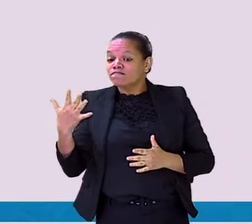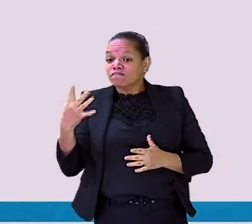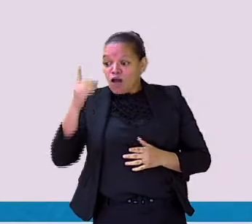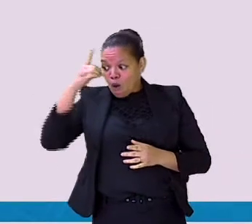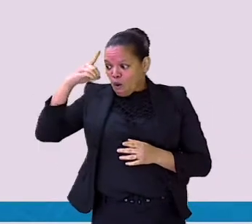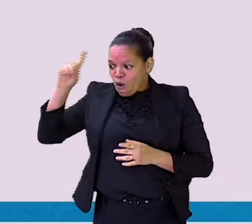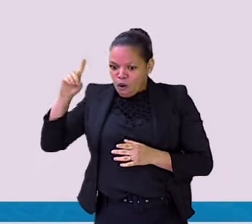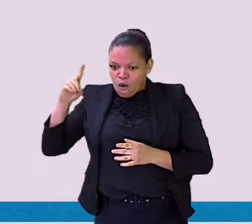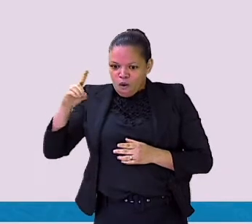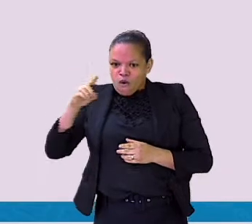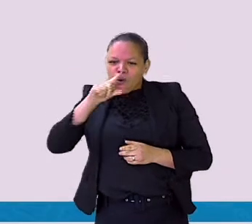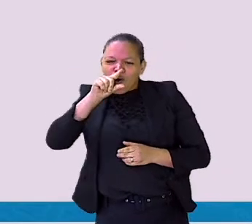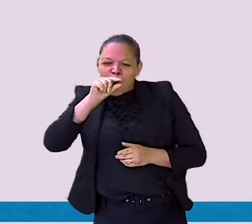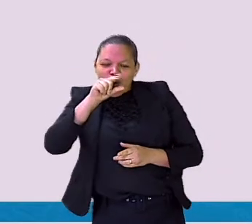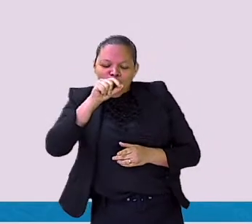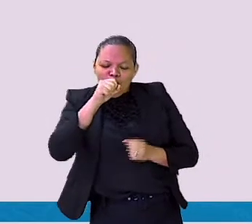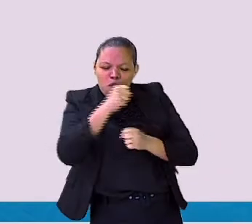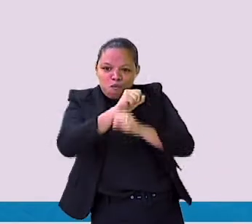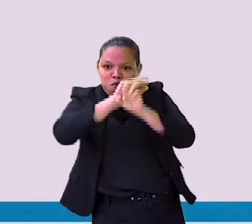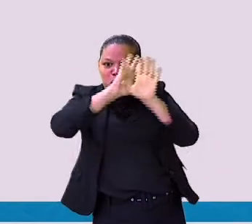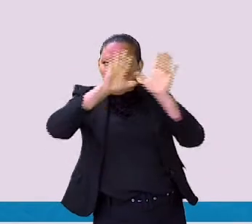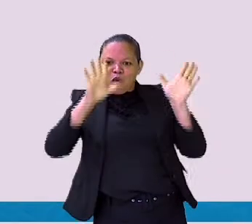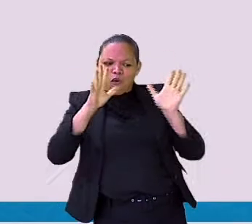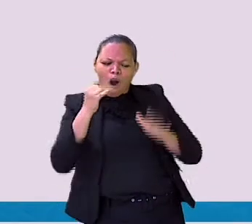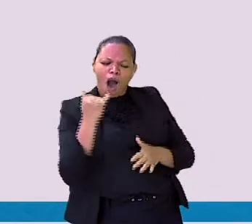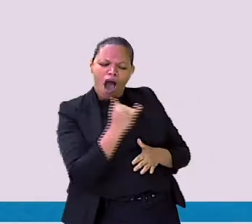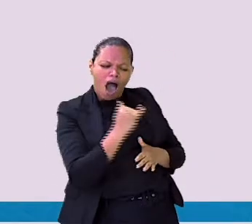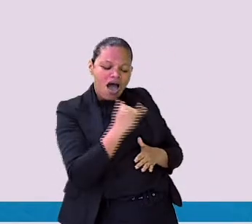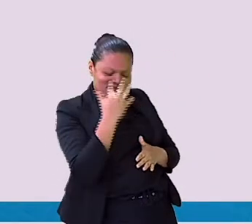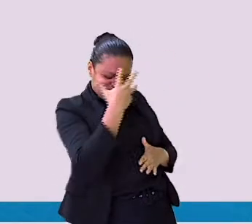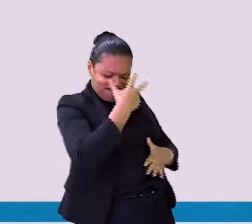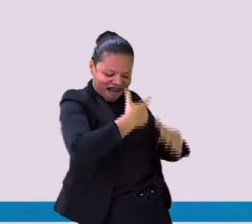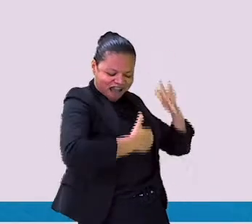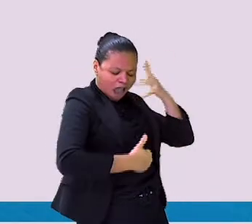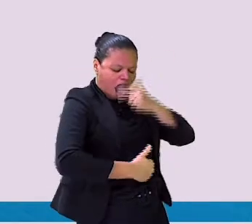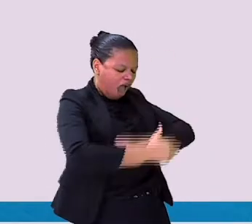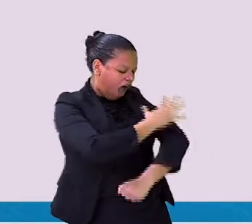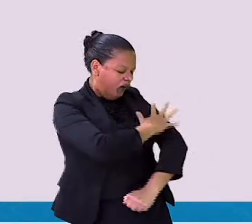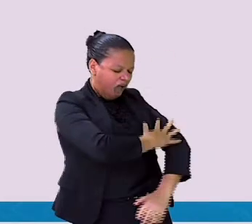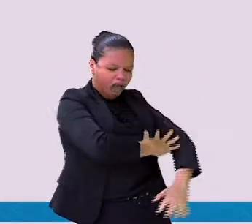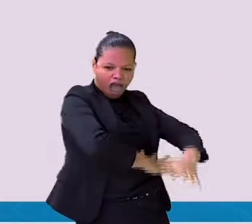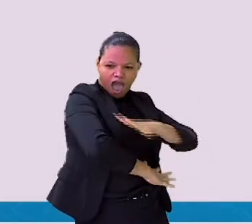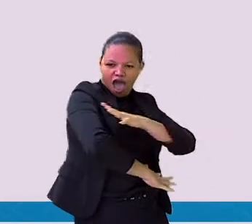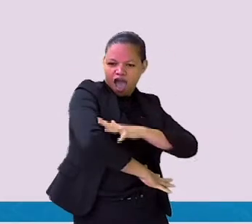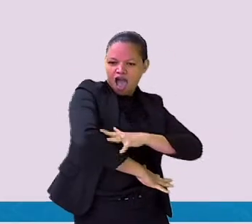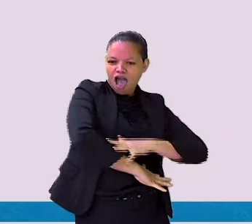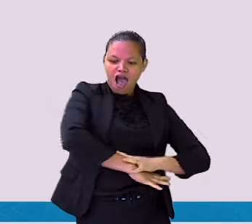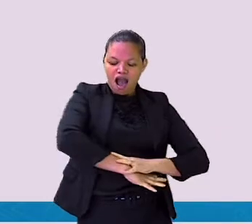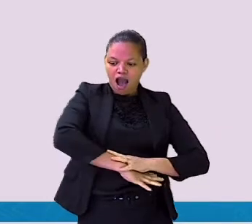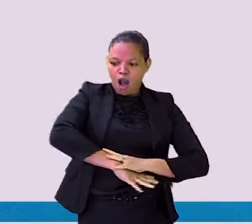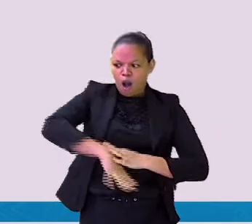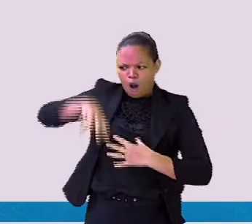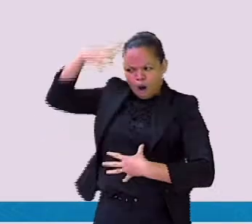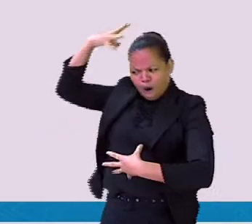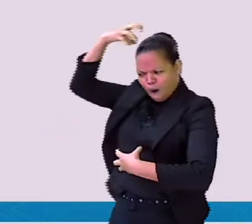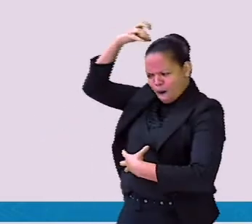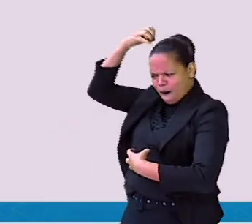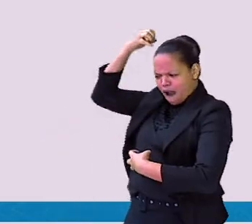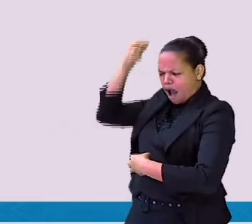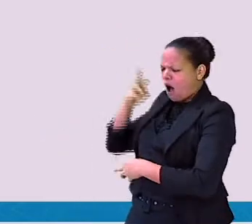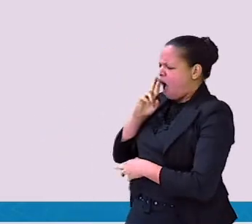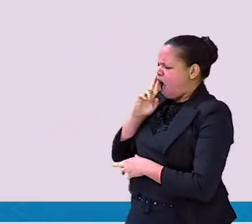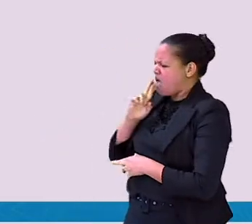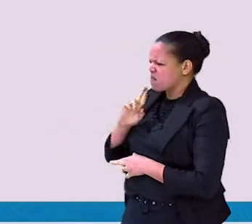"Como sou belo, vejam minhas penas." O macaco deu uma pirueta e